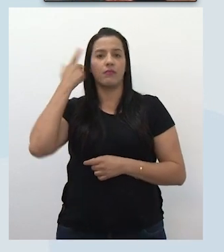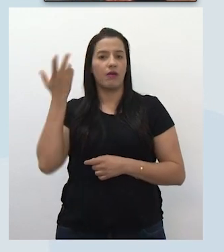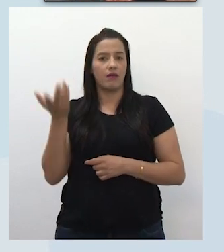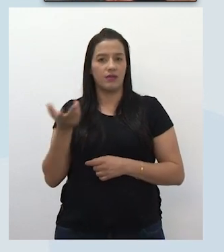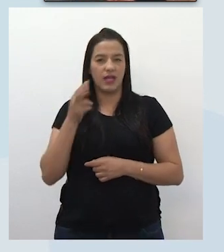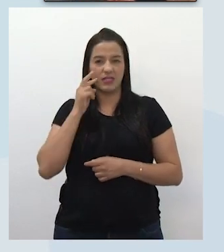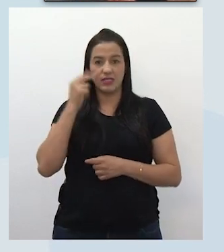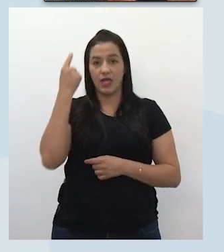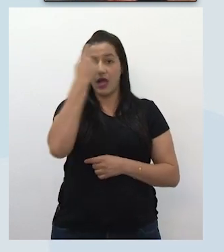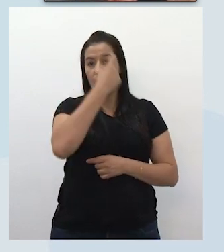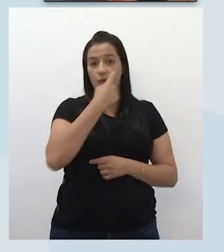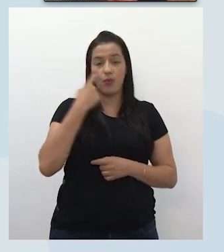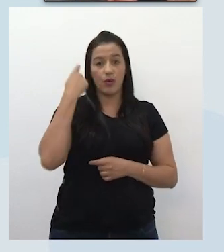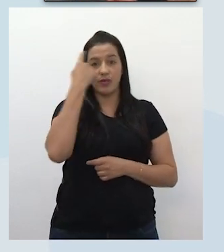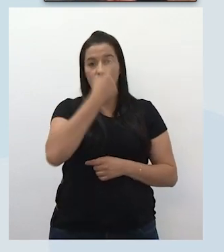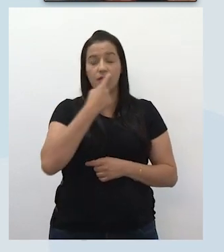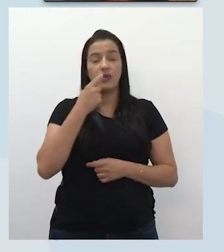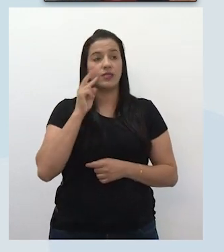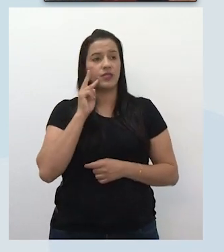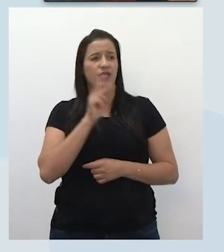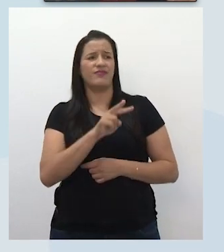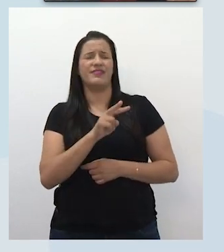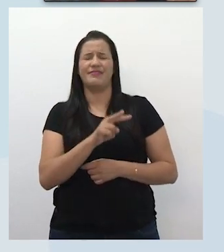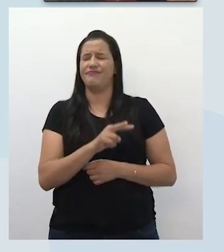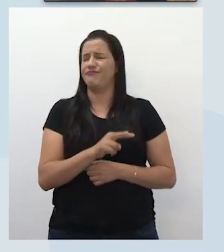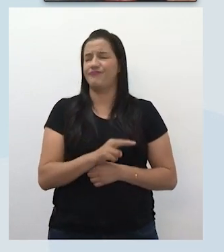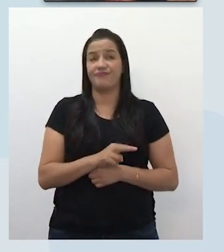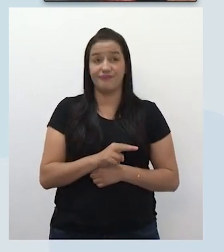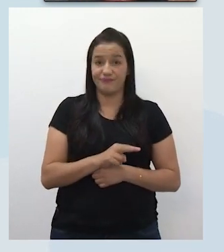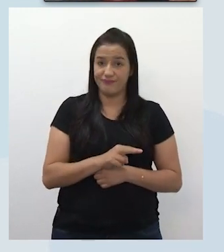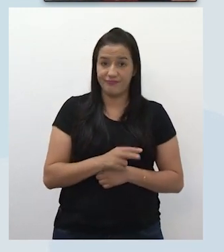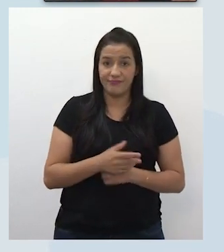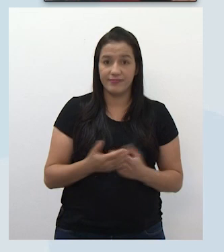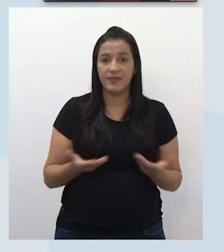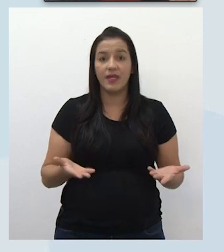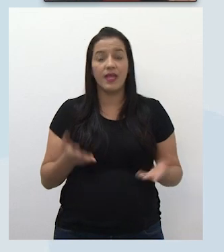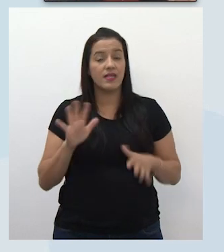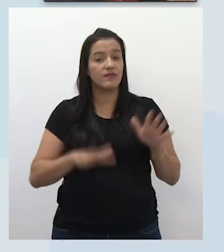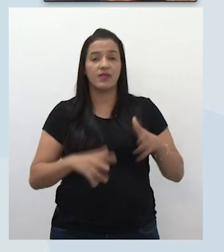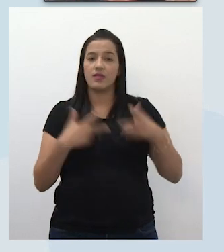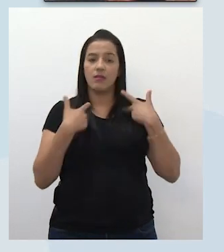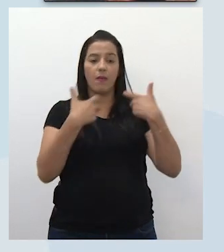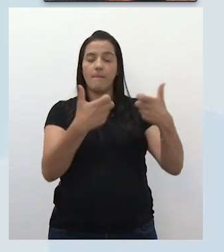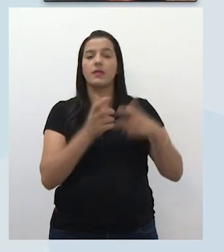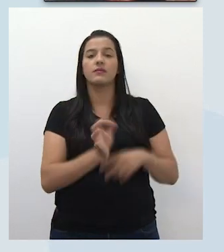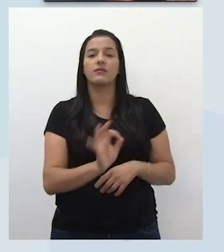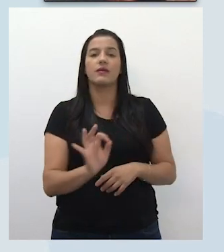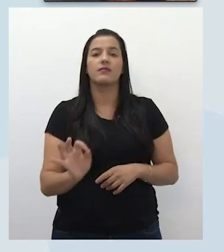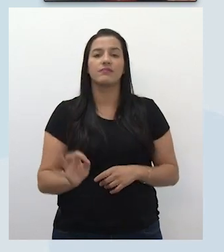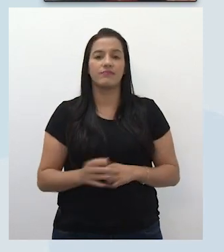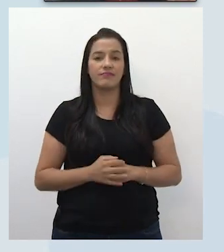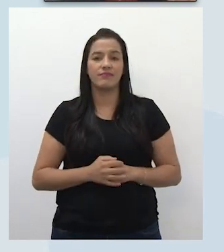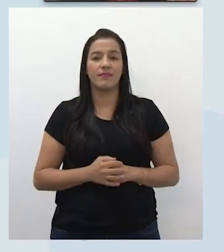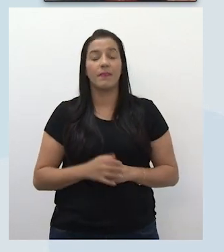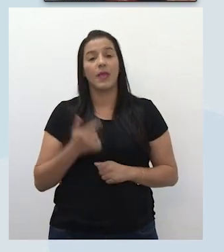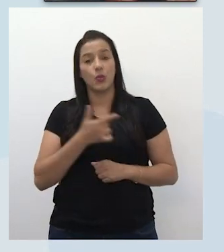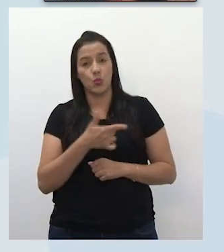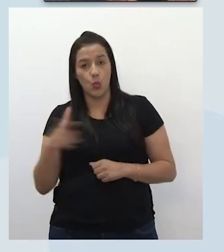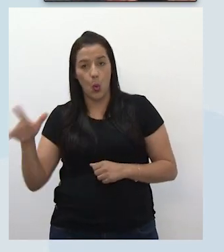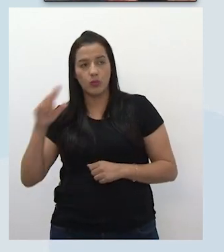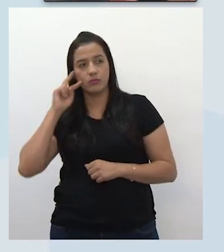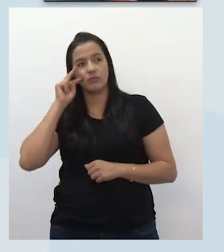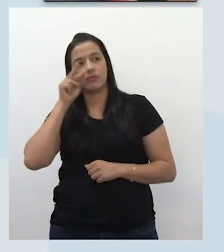no olhar um certo sarcasmo, né? E ela não percebe que ela faz isso. Mas o outro